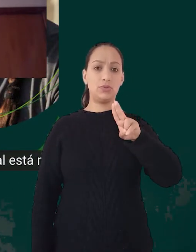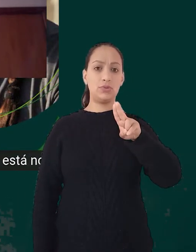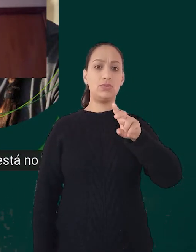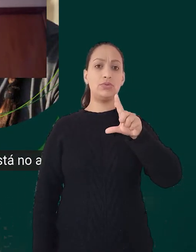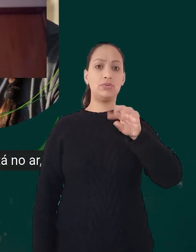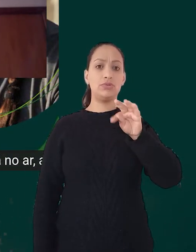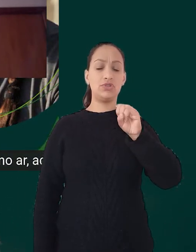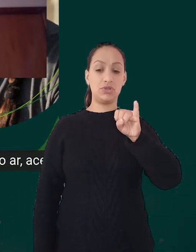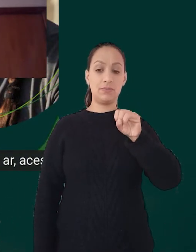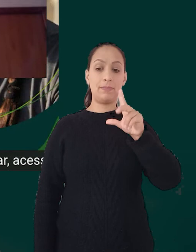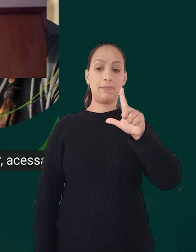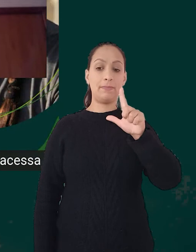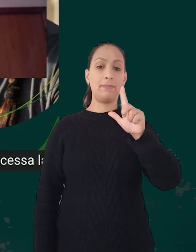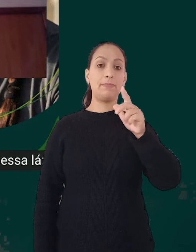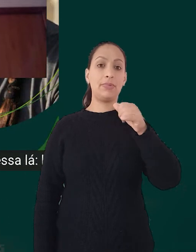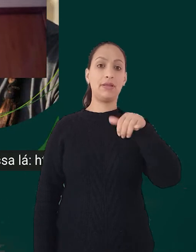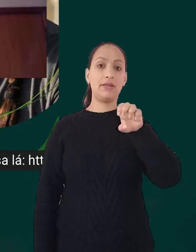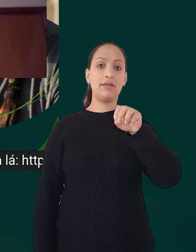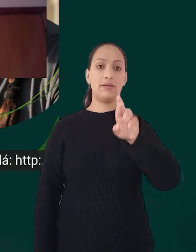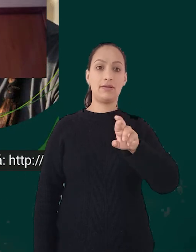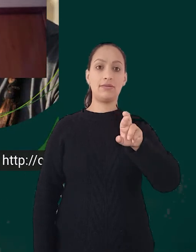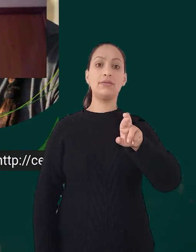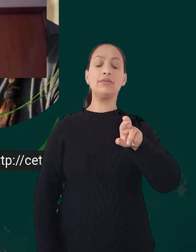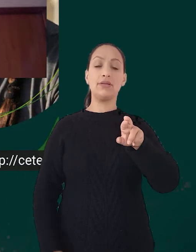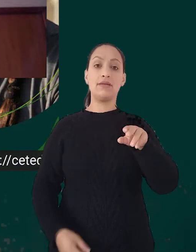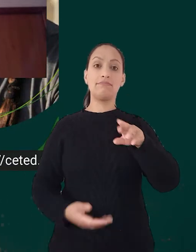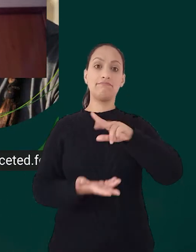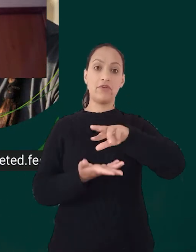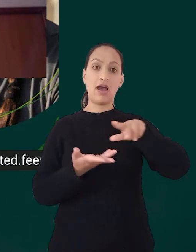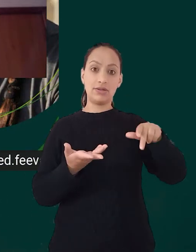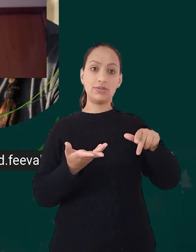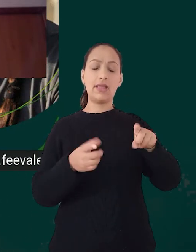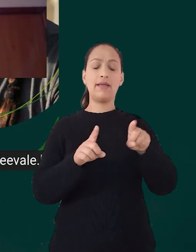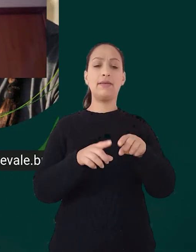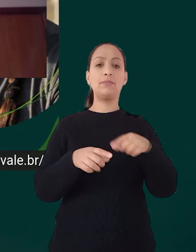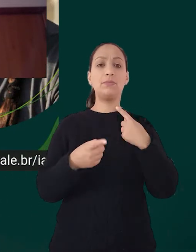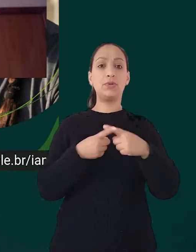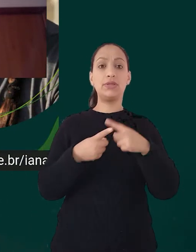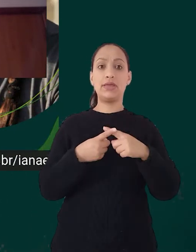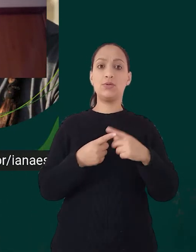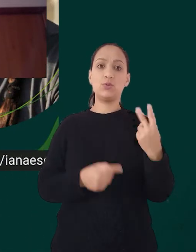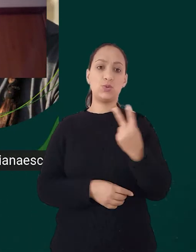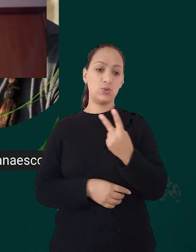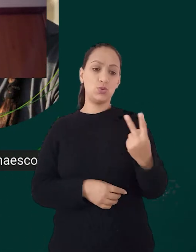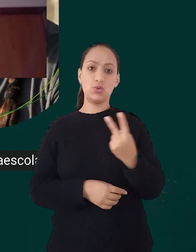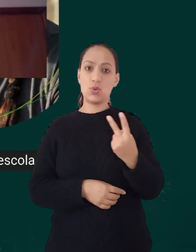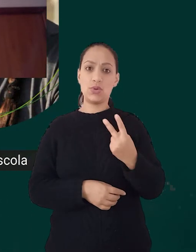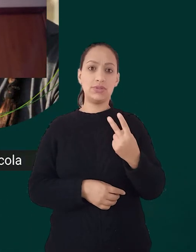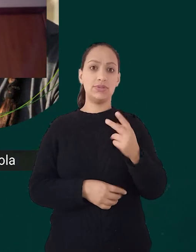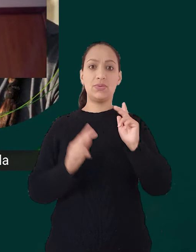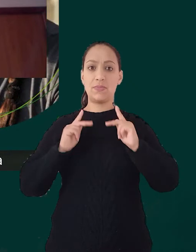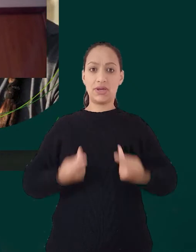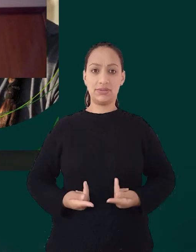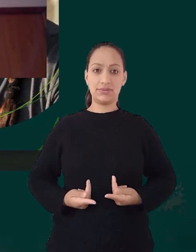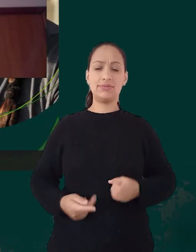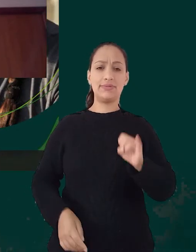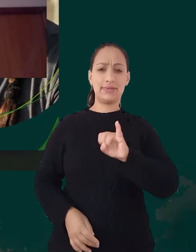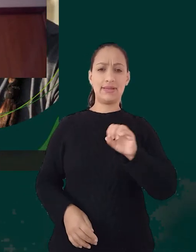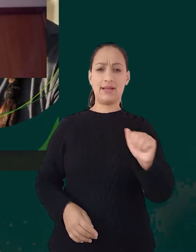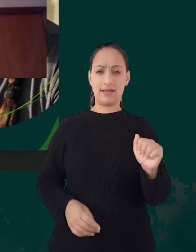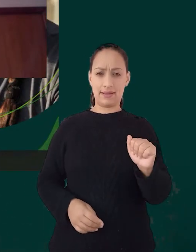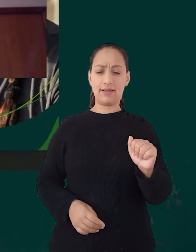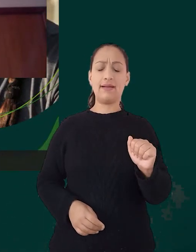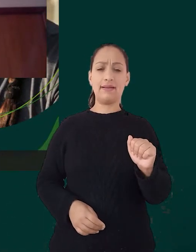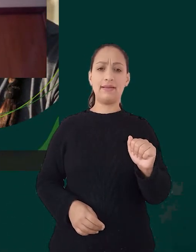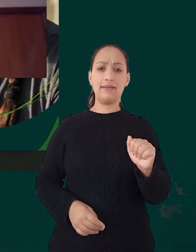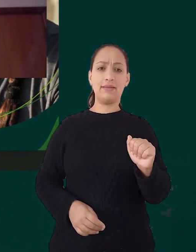é muito inteligente contra outro player que é muito inteligente, porque afinal de contas os dois são humanos. A inteligência artificial e como a gente